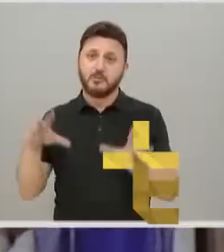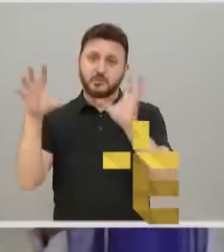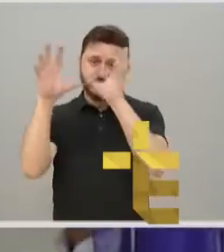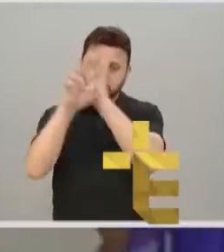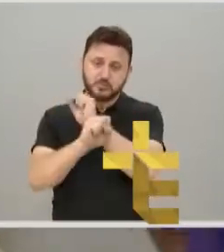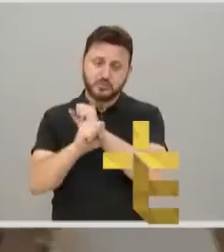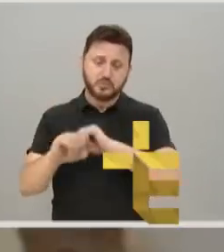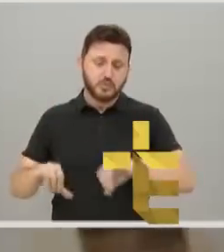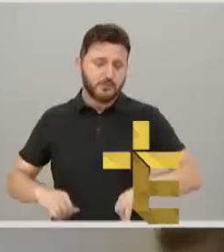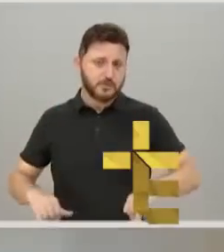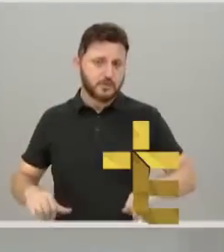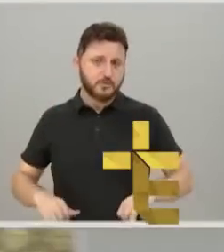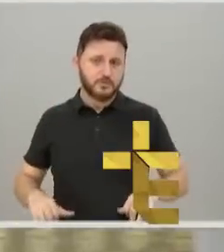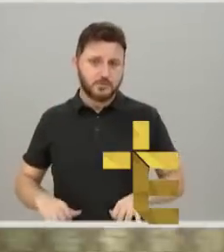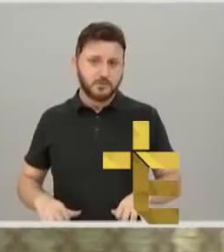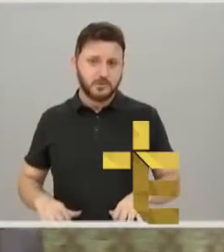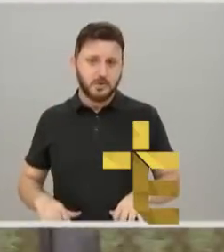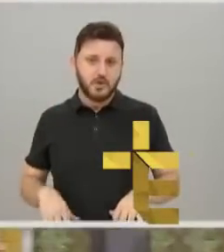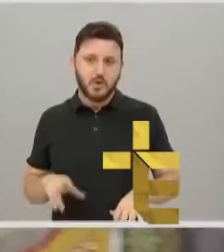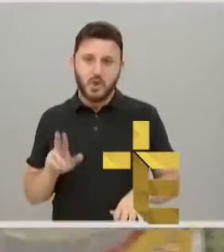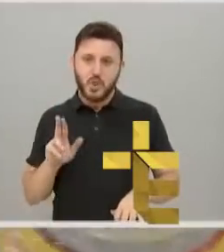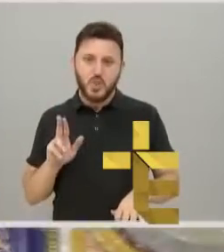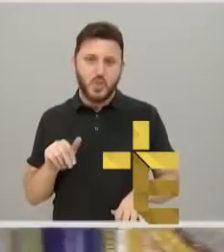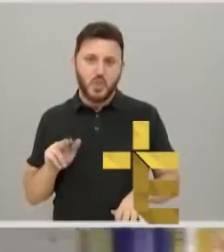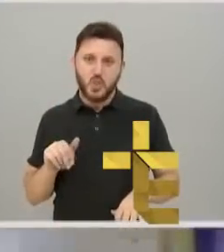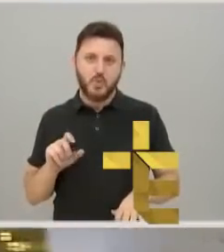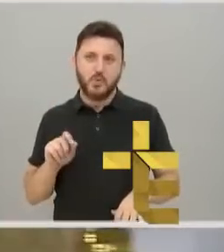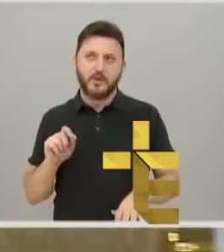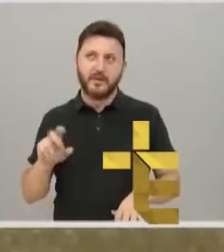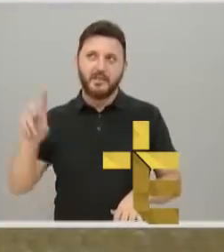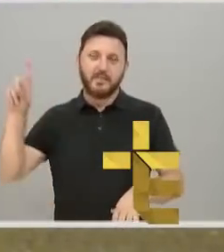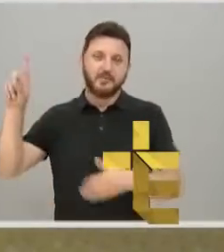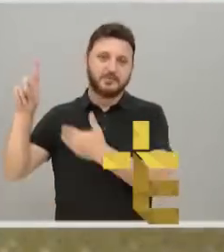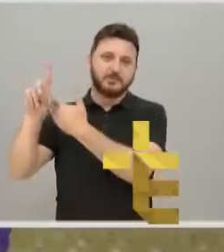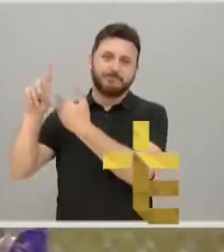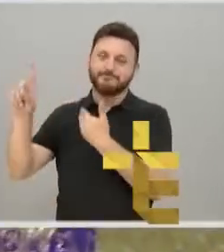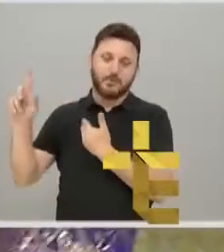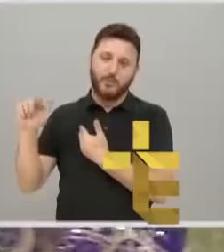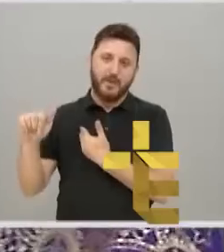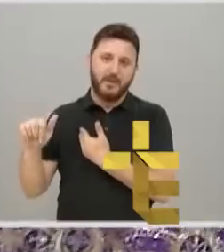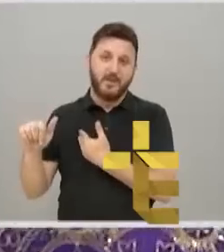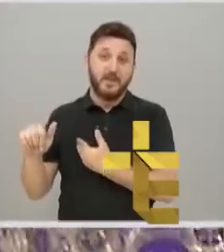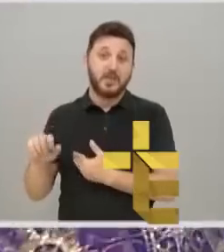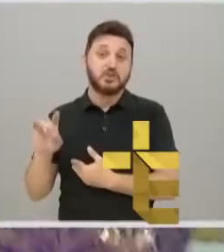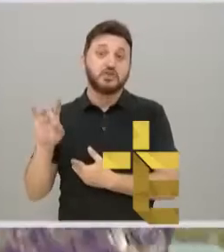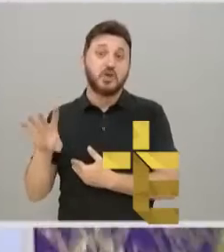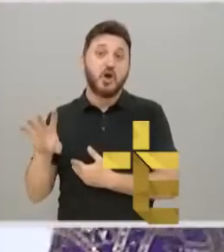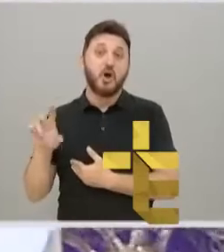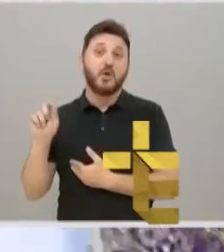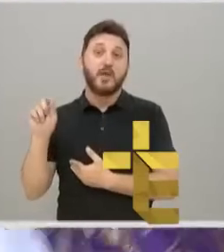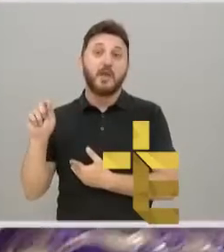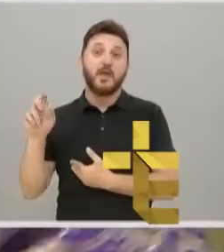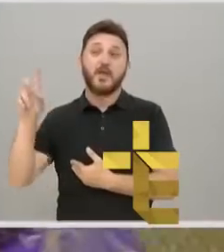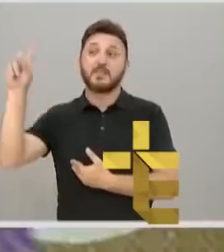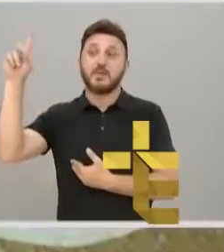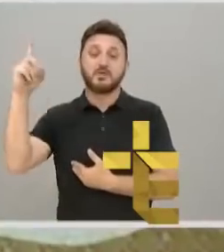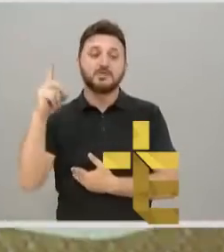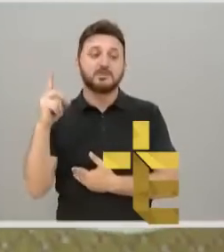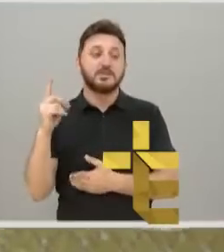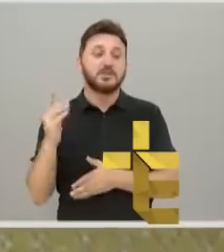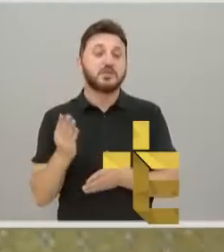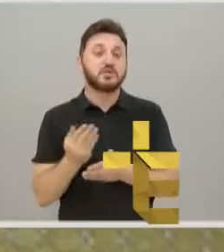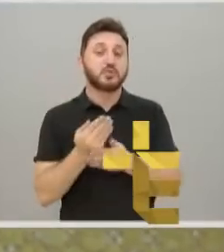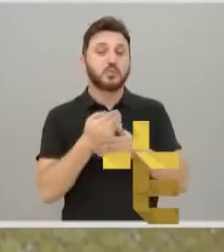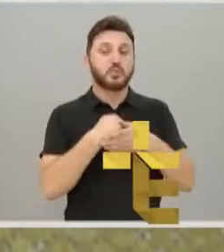escura, que nunca é ausência, é apenas uma presença velada de